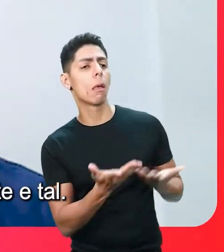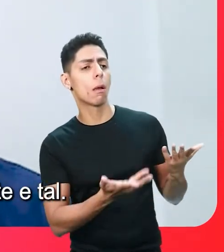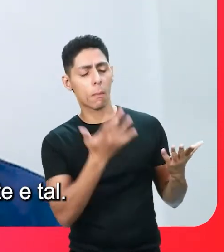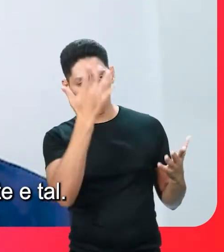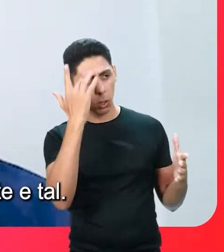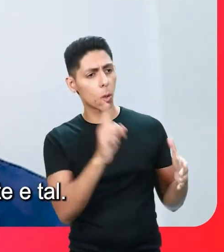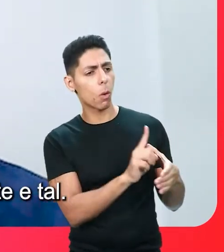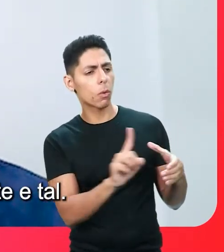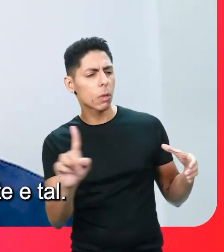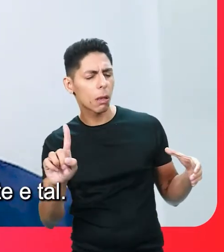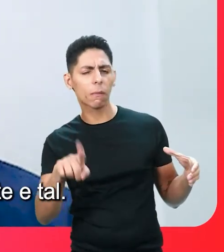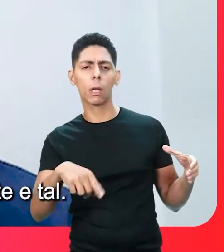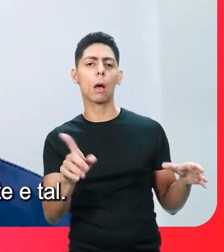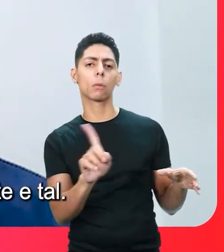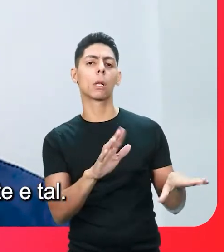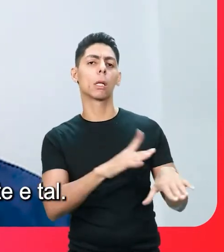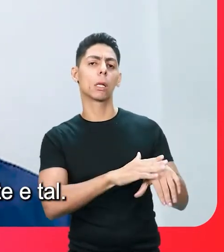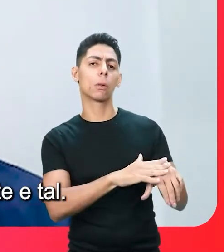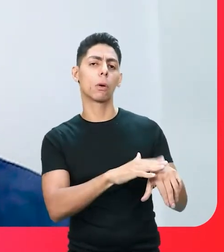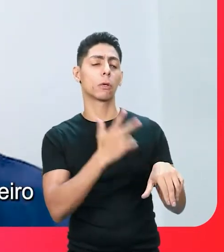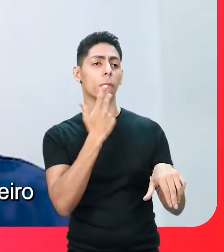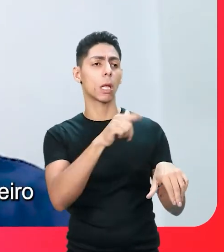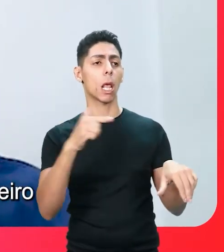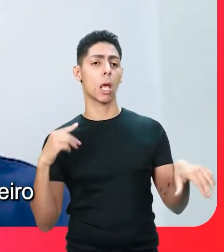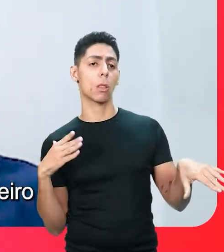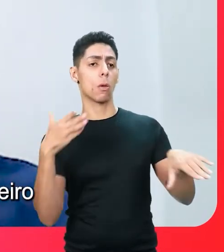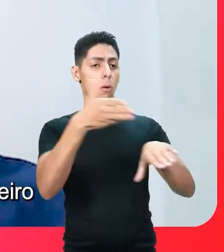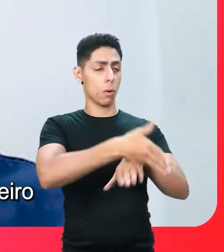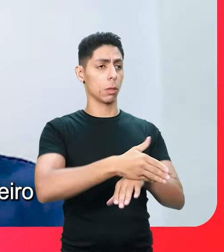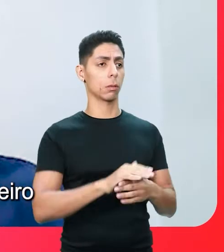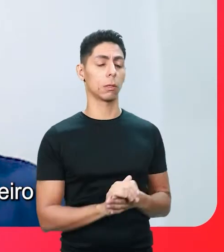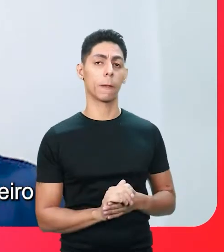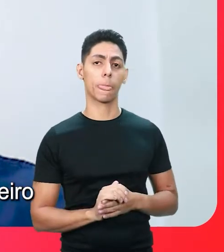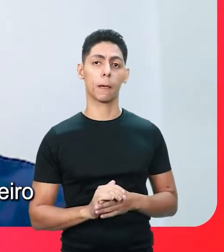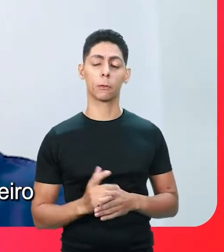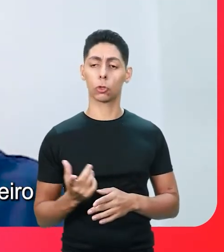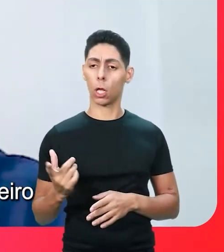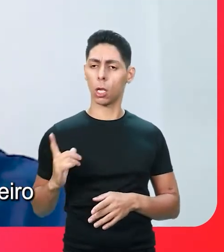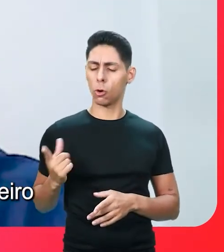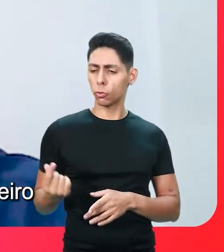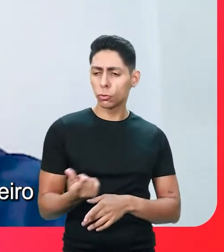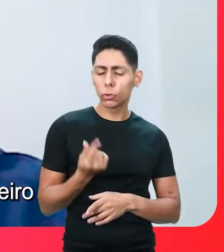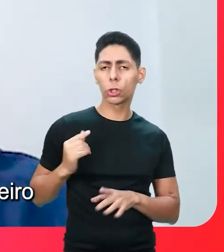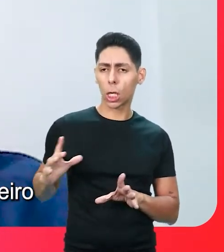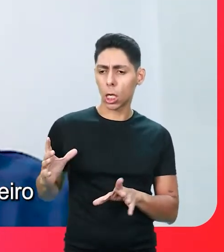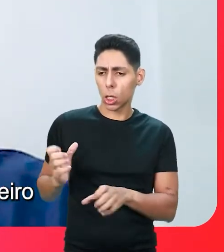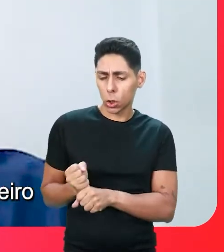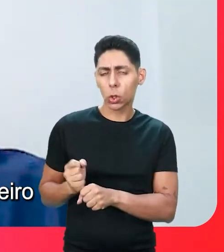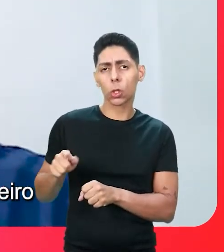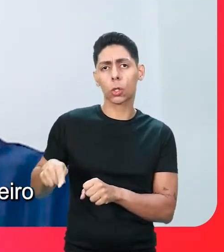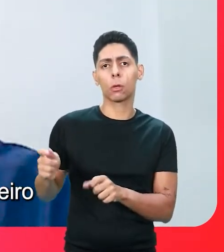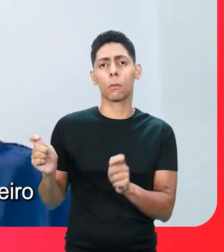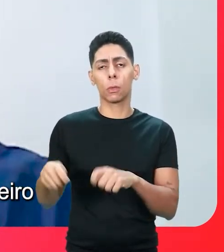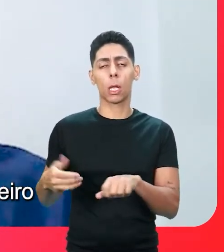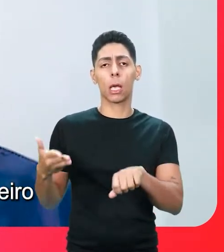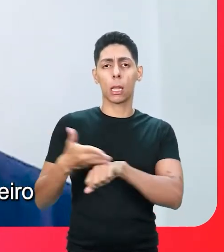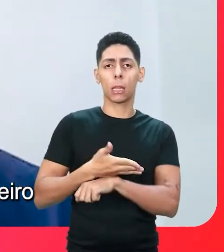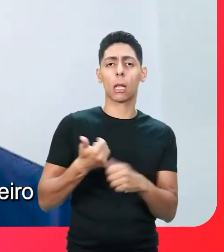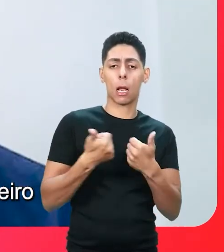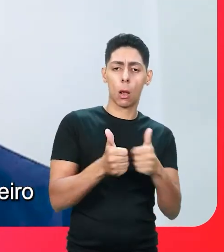está doente e tal, estou indo para aí. Falei: estou indo para aí. Juntei umas moedinhas com a minha mãe, que era o dinheiro contado para pegar o